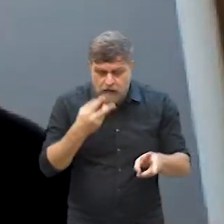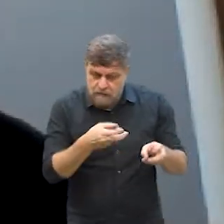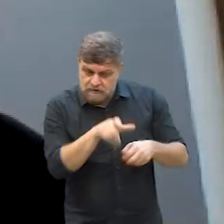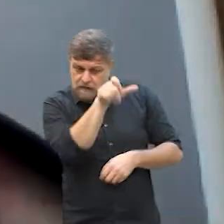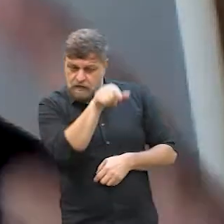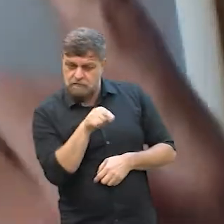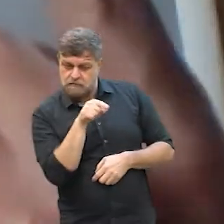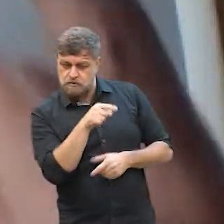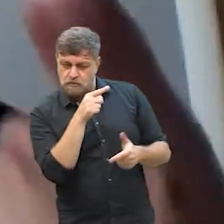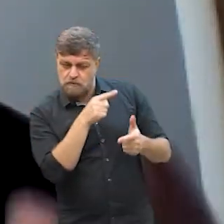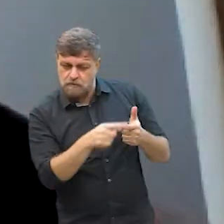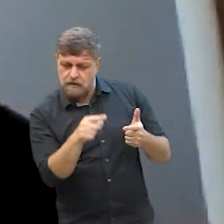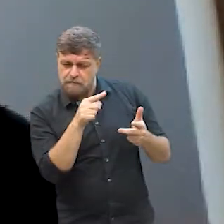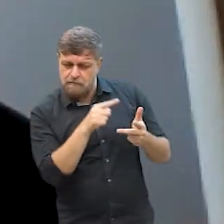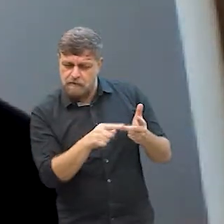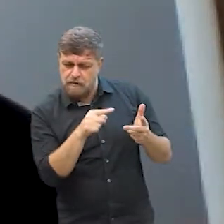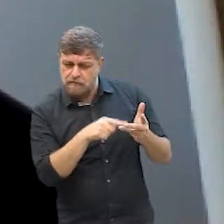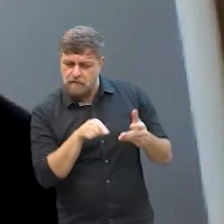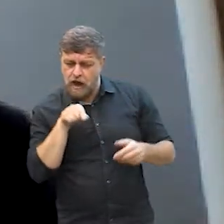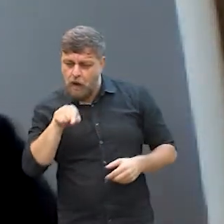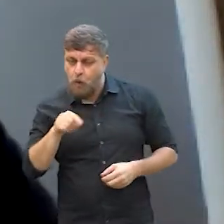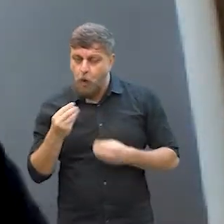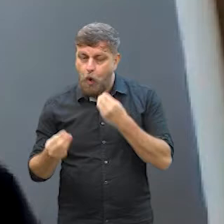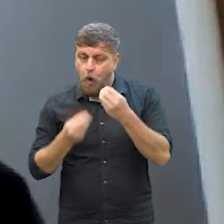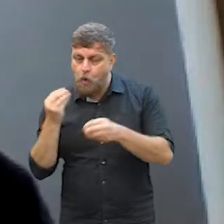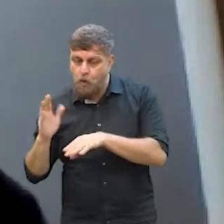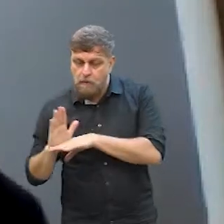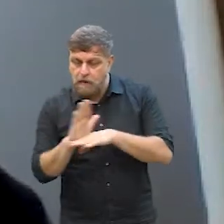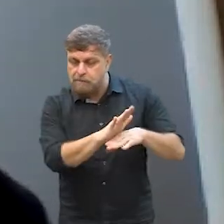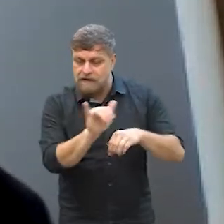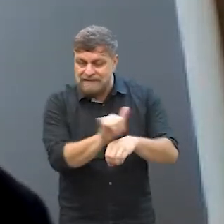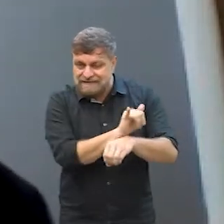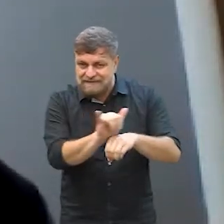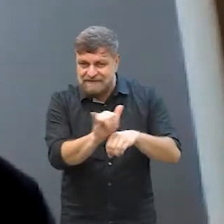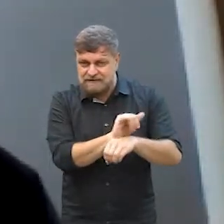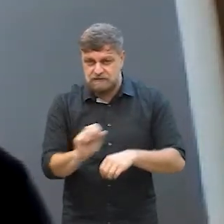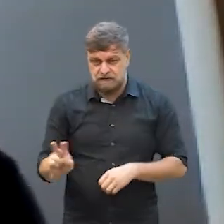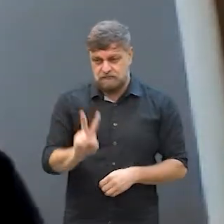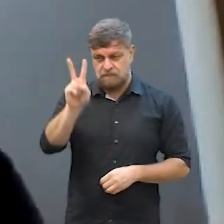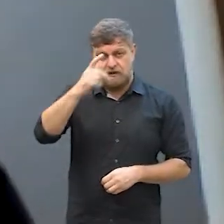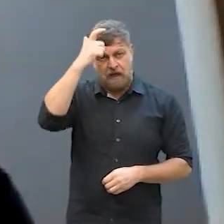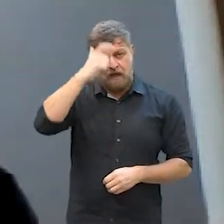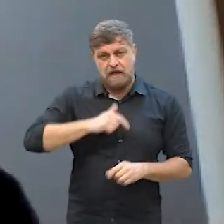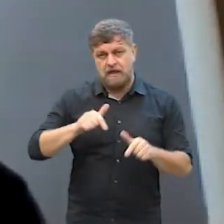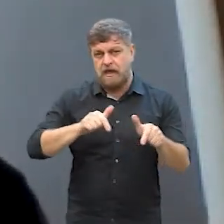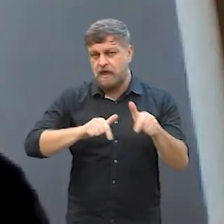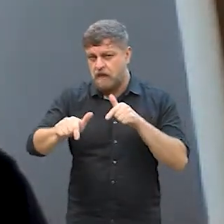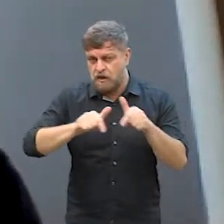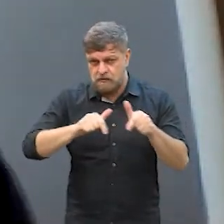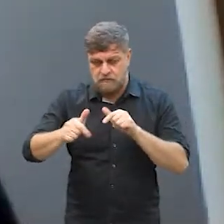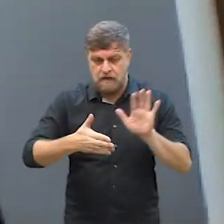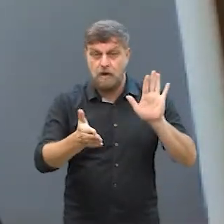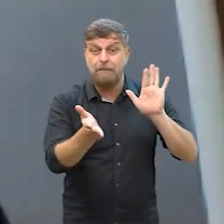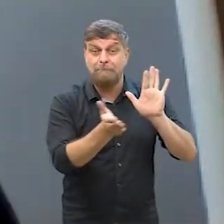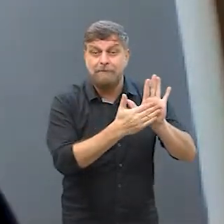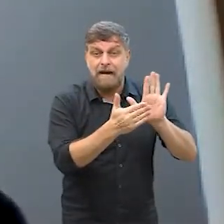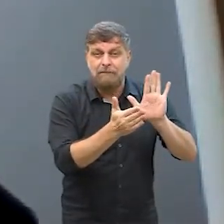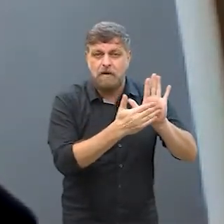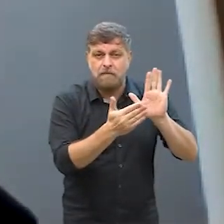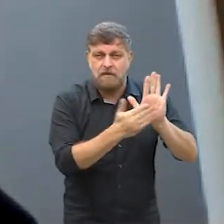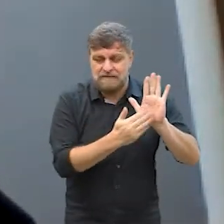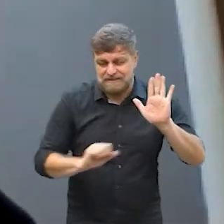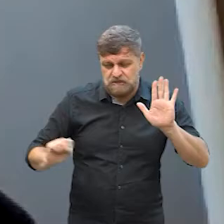do outro, nos problemas do outro, para criar algum tipo de valor. E eu trabalho aí o Canvas da proposta de valor,